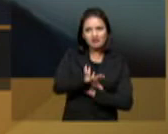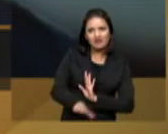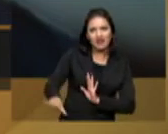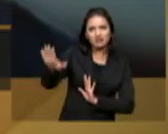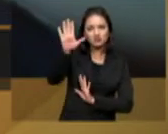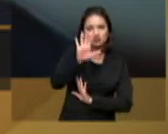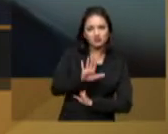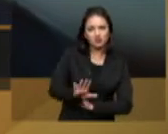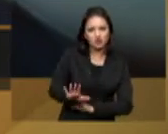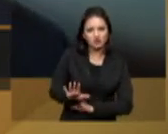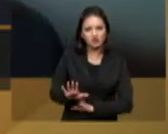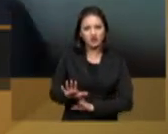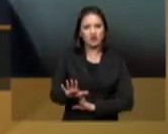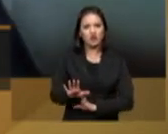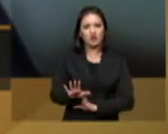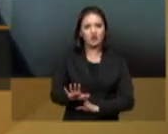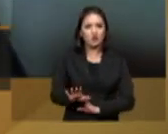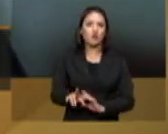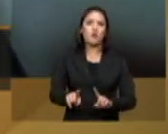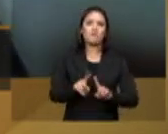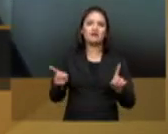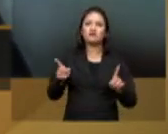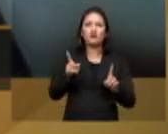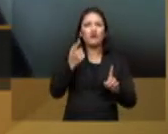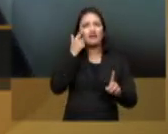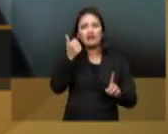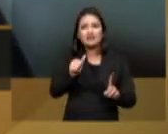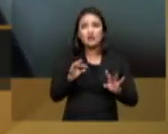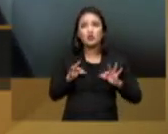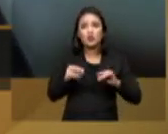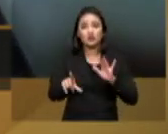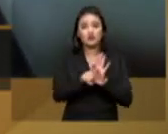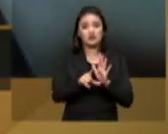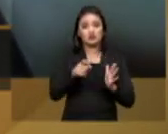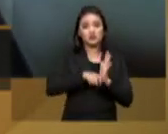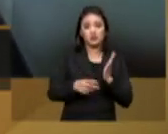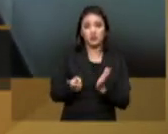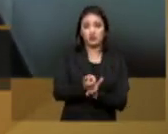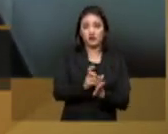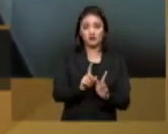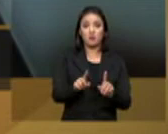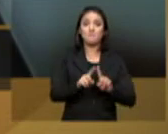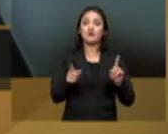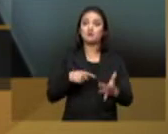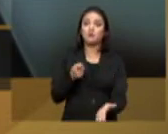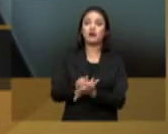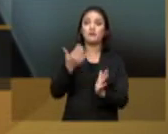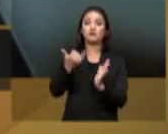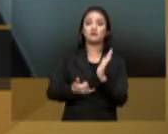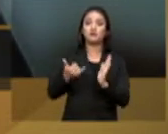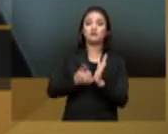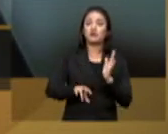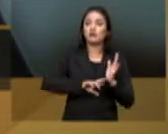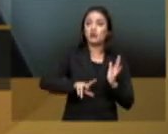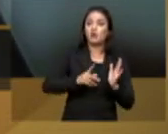pretensão de analisar toda a legislação tributária, verifico que o pagamento de impostos não decorre de benefício